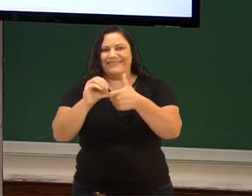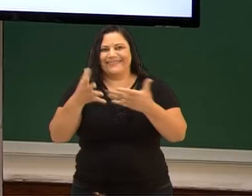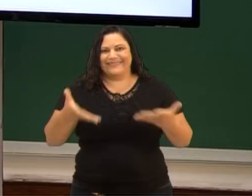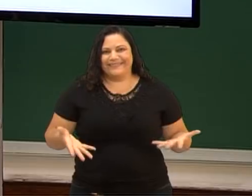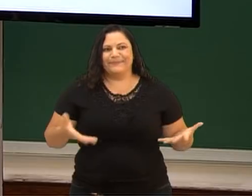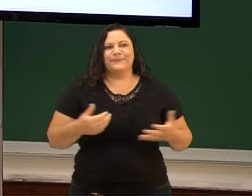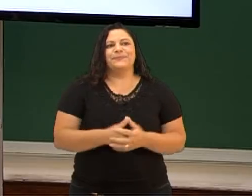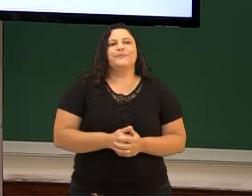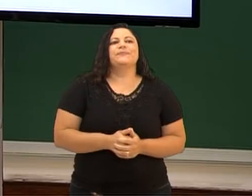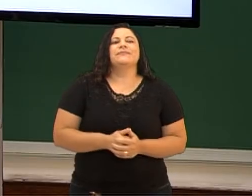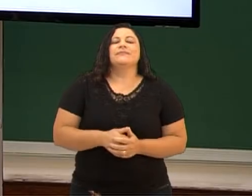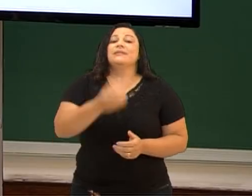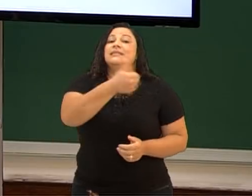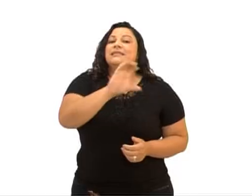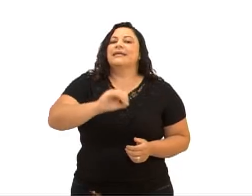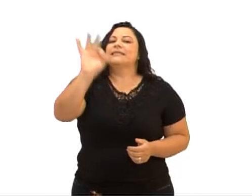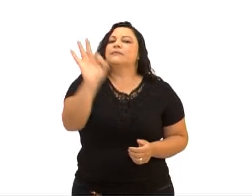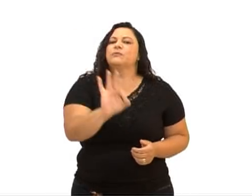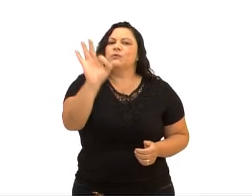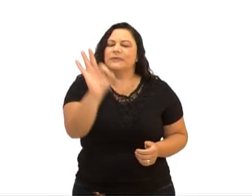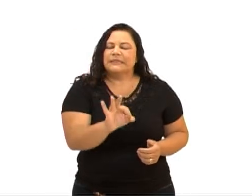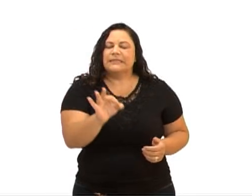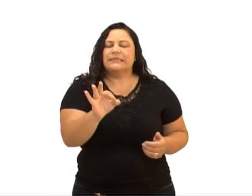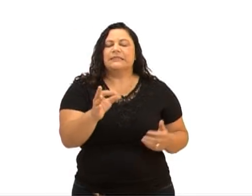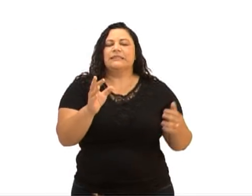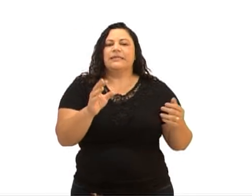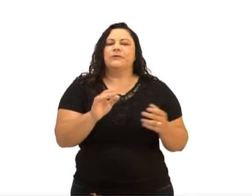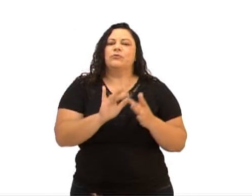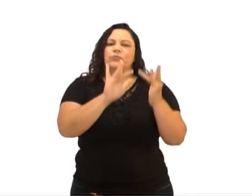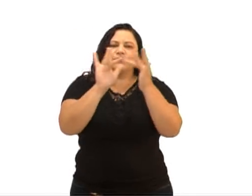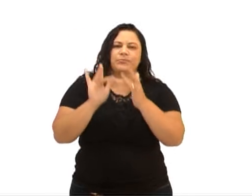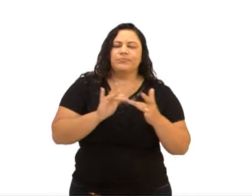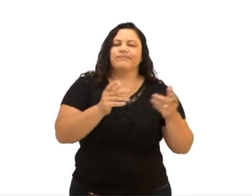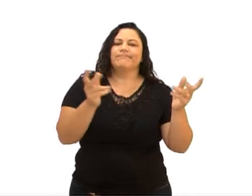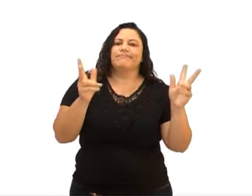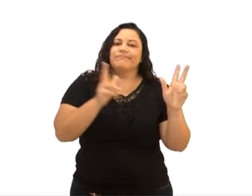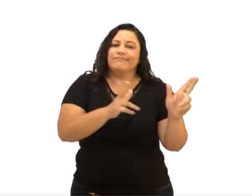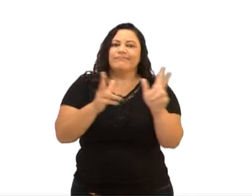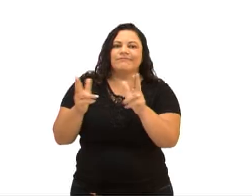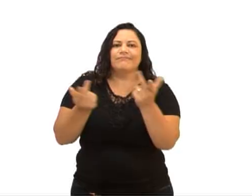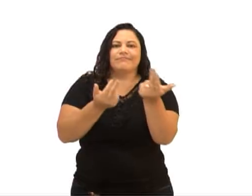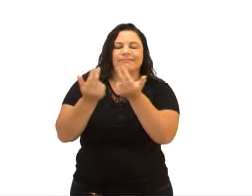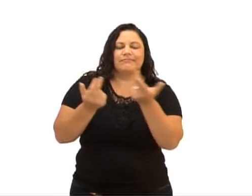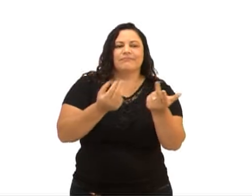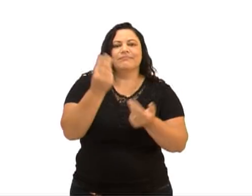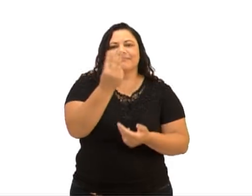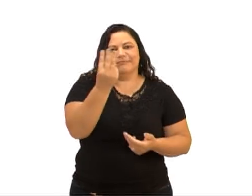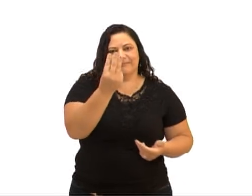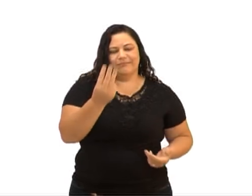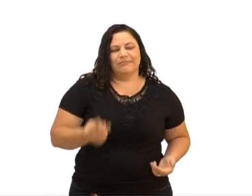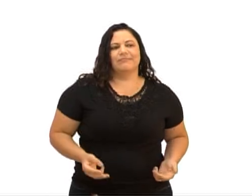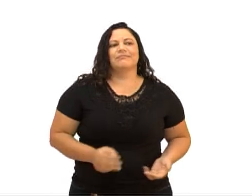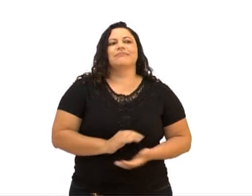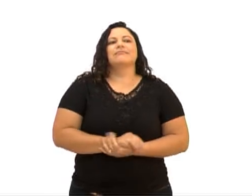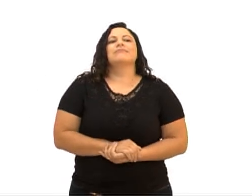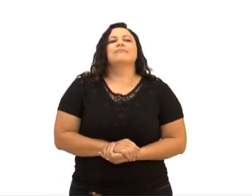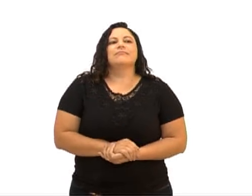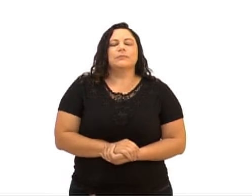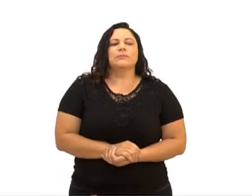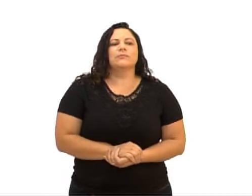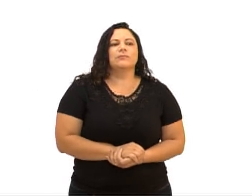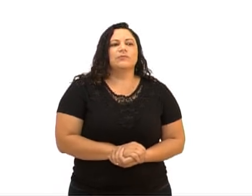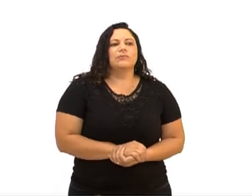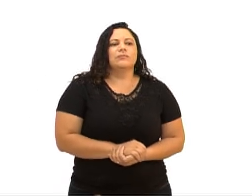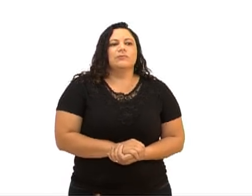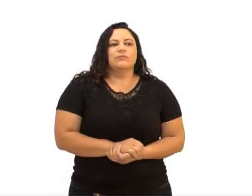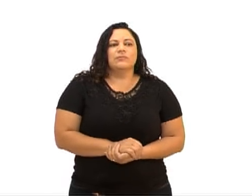que 10% corresponde aos 3 alunos que gostam de desenhos. Agora falta